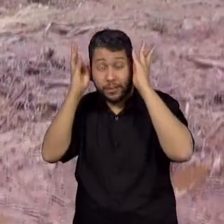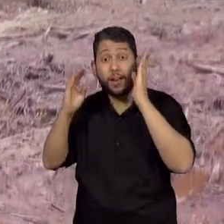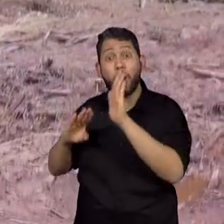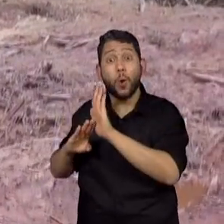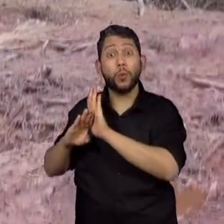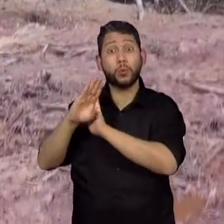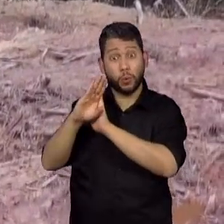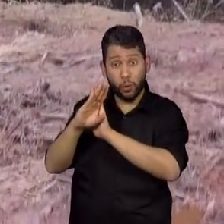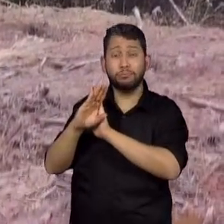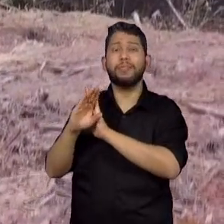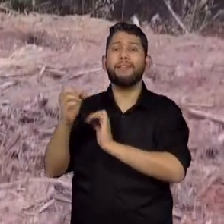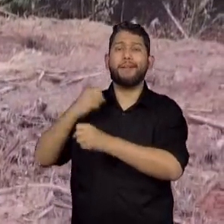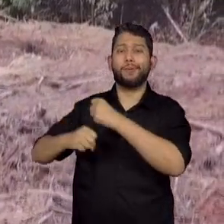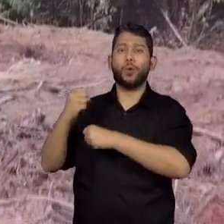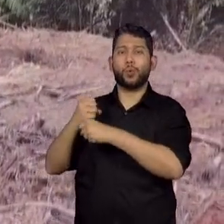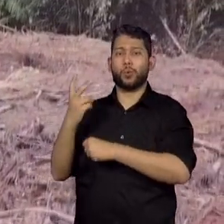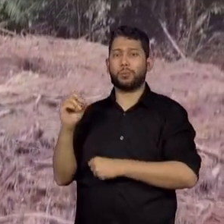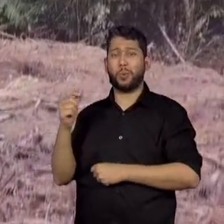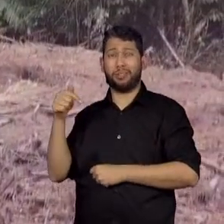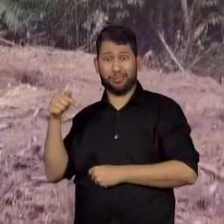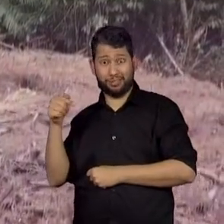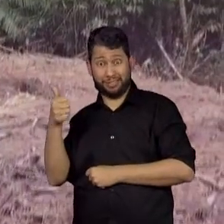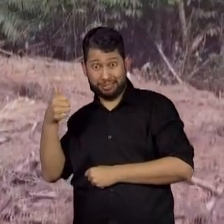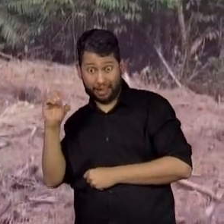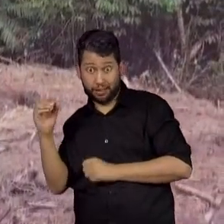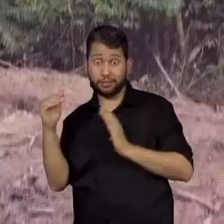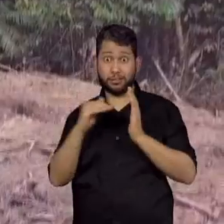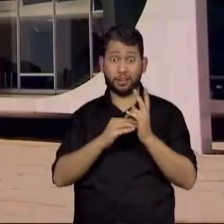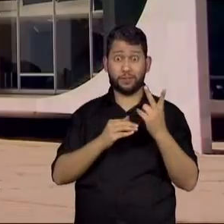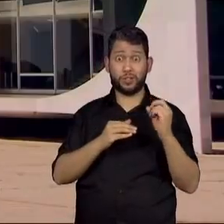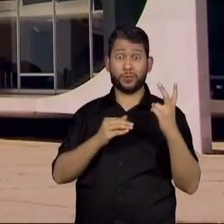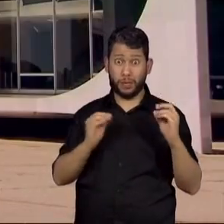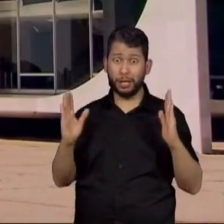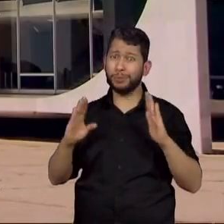495% de 2010 a 2020.